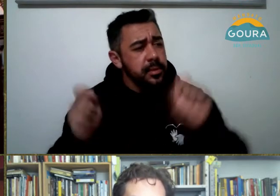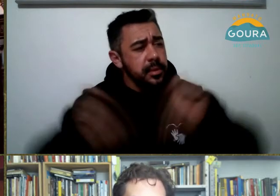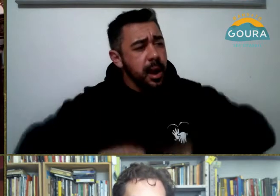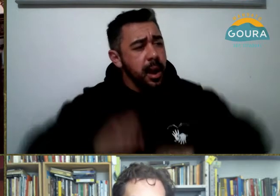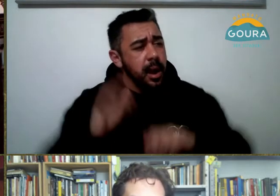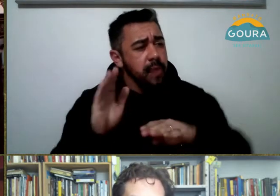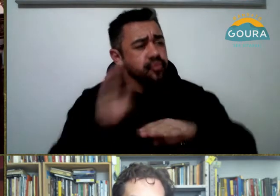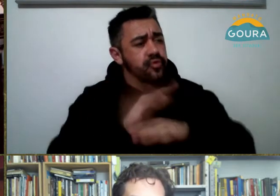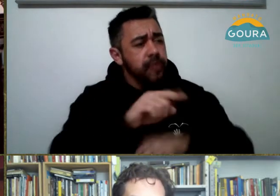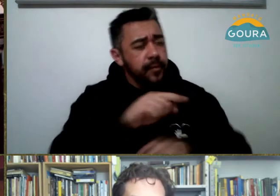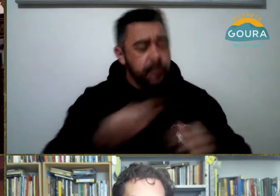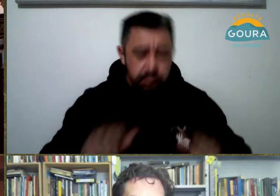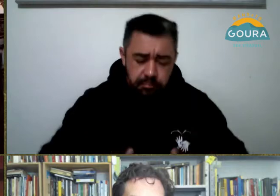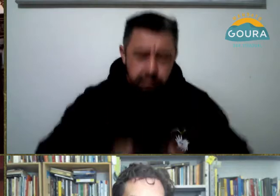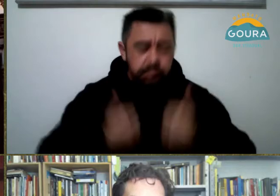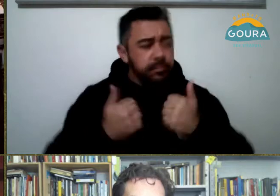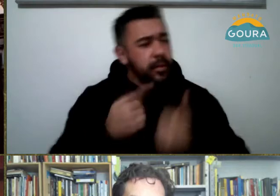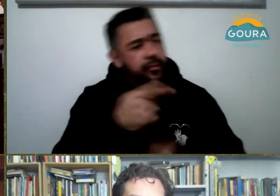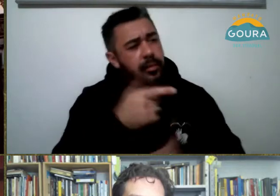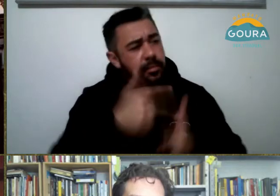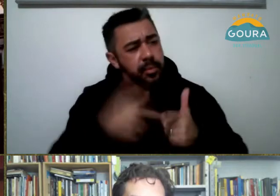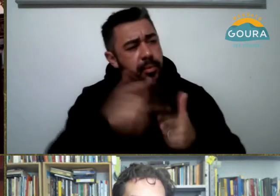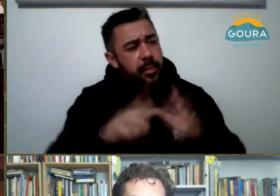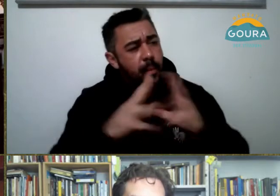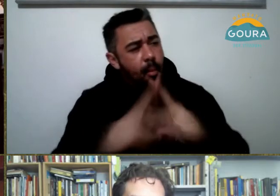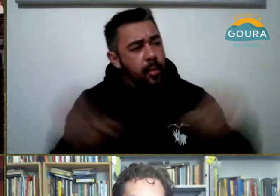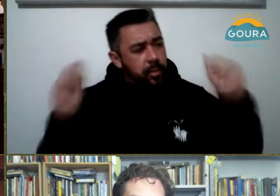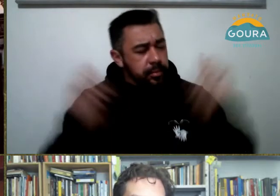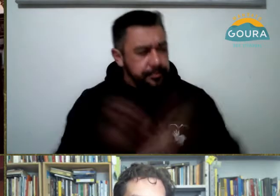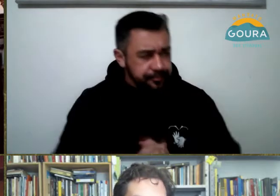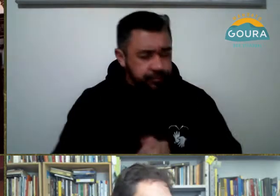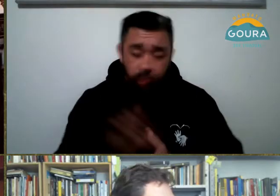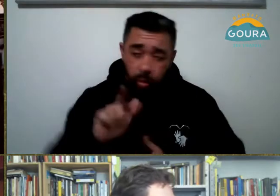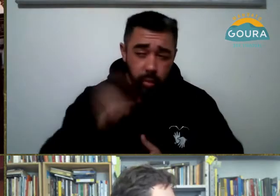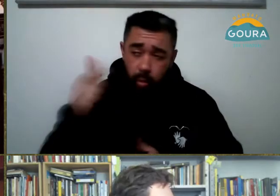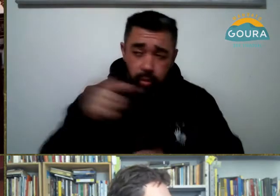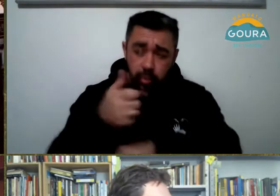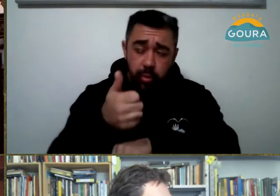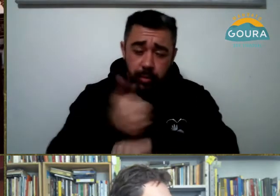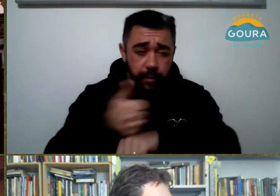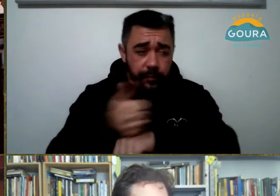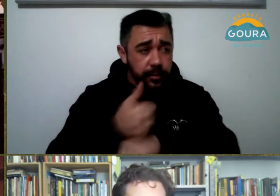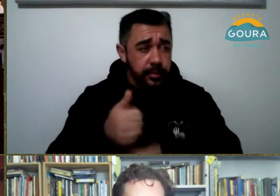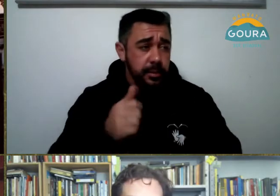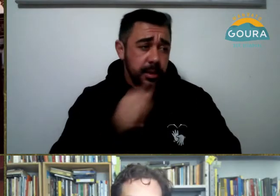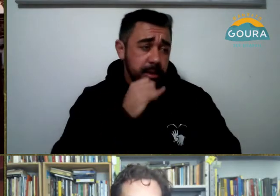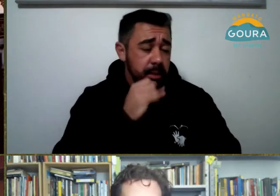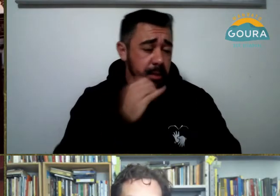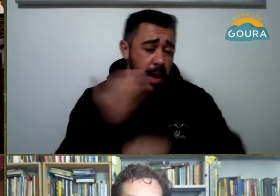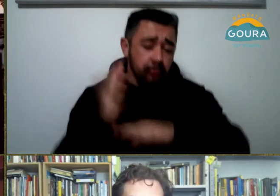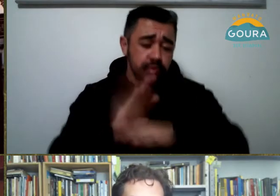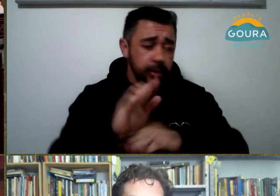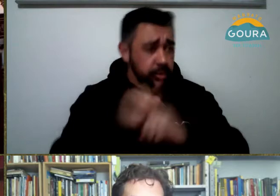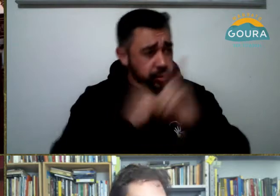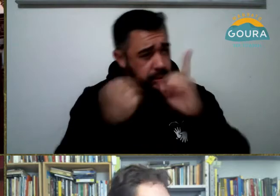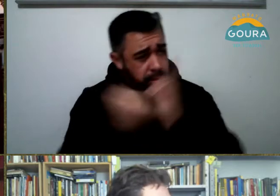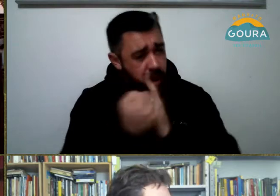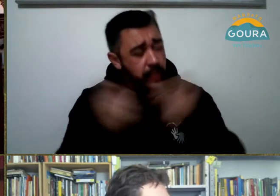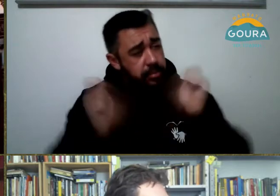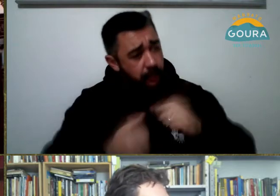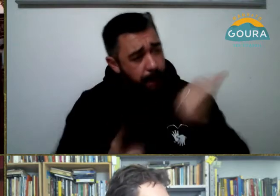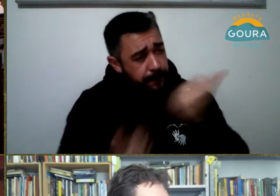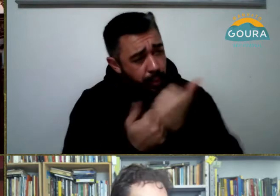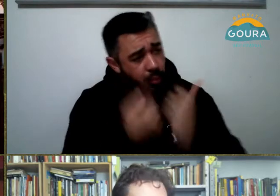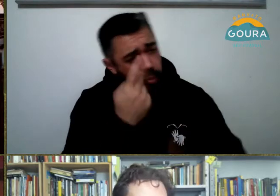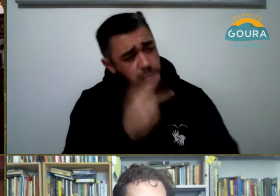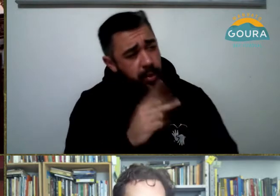ajudar a lidar com os seus problemas, algum profissional da área do social que possa apoiar a sua família neste